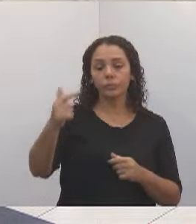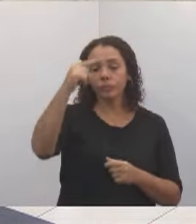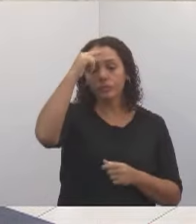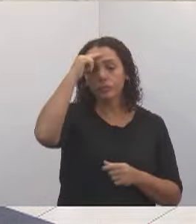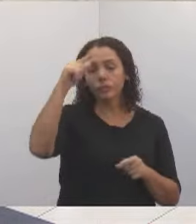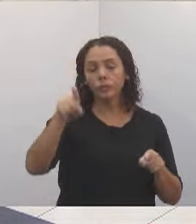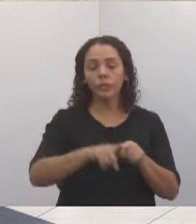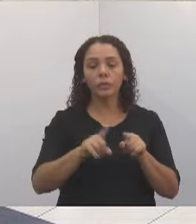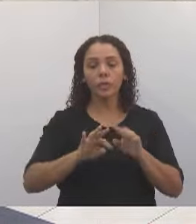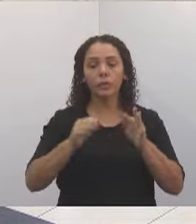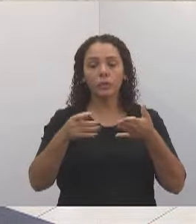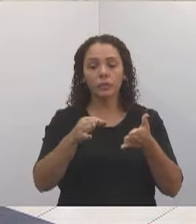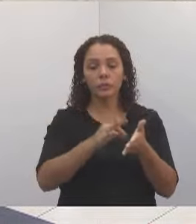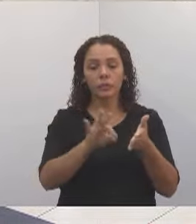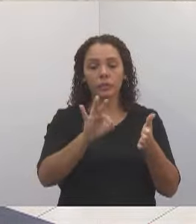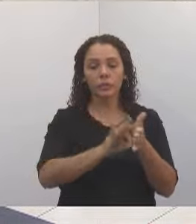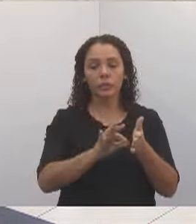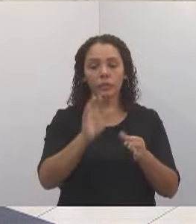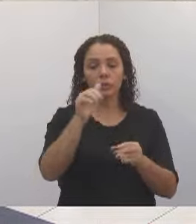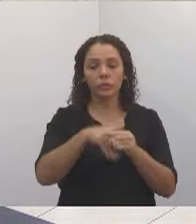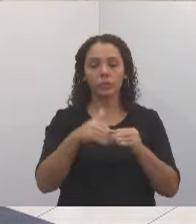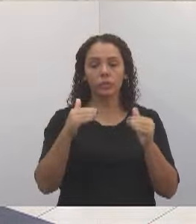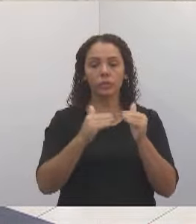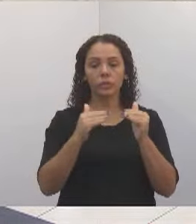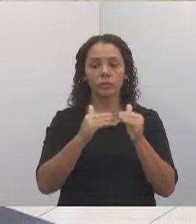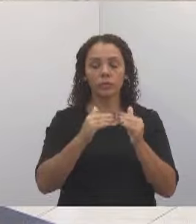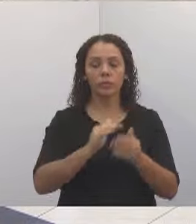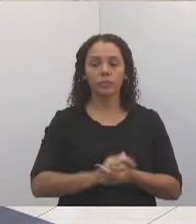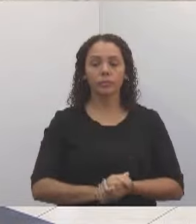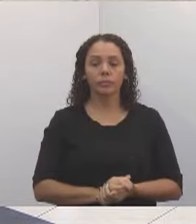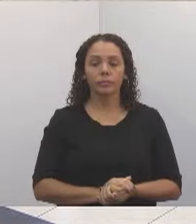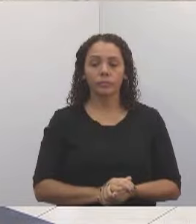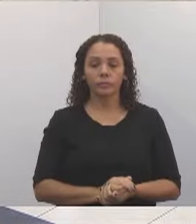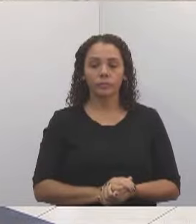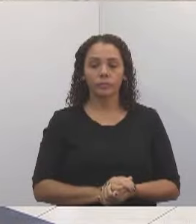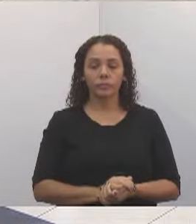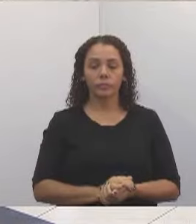assinaram juntos. E favorável.